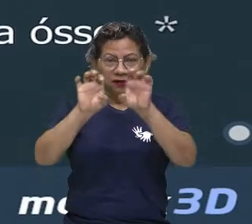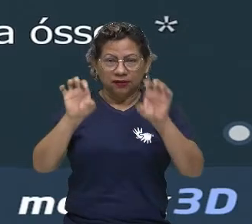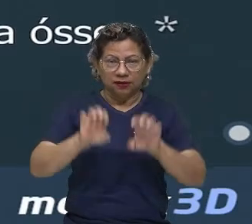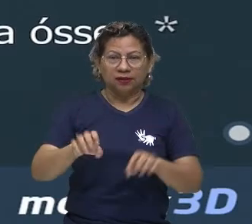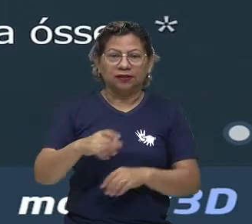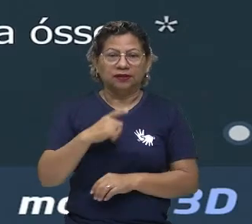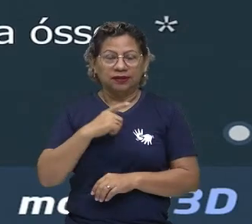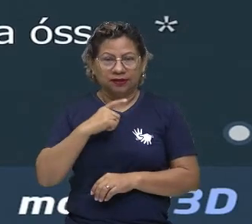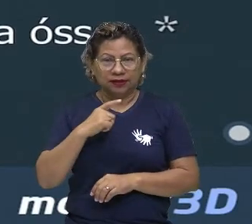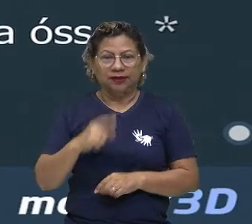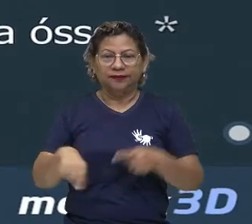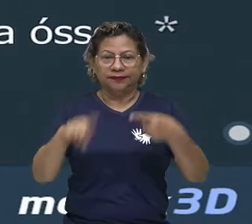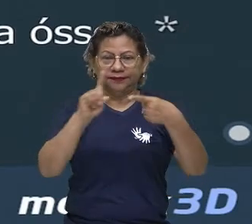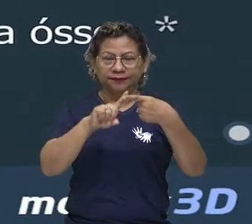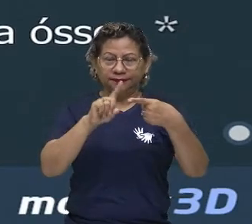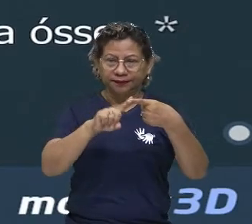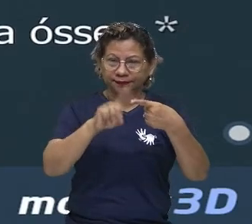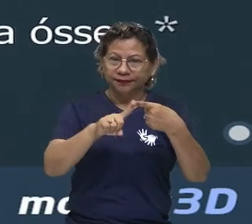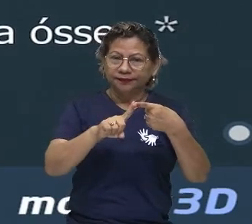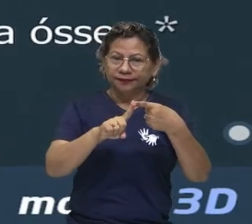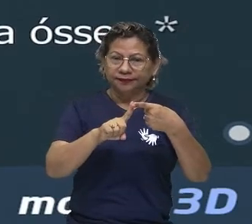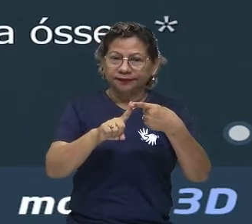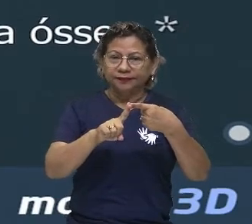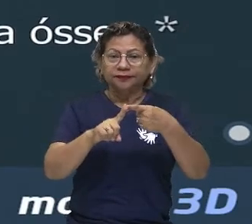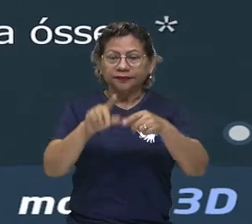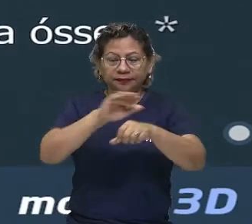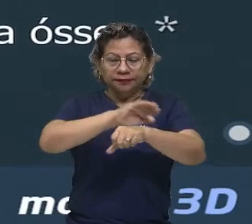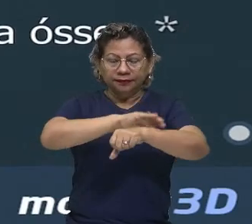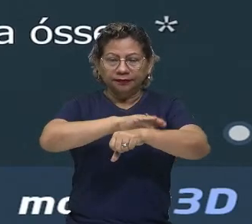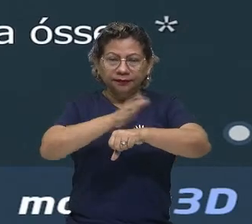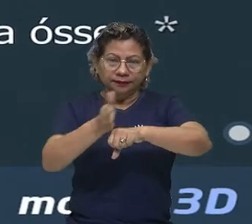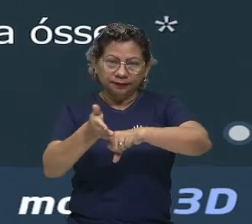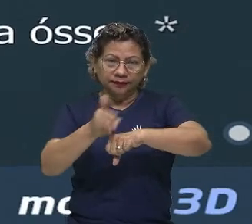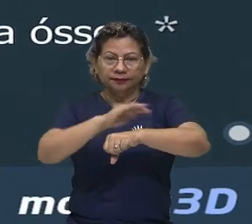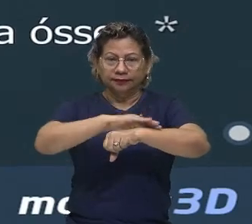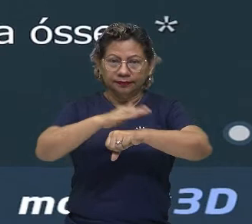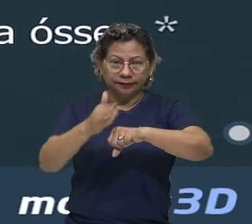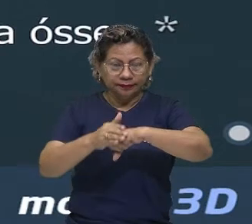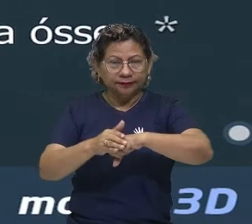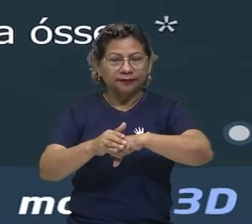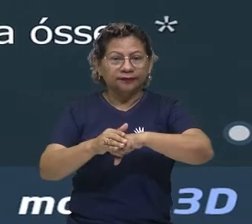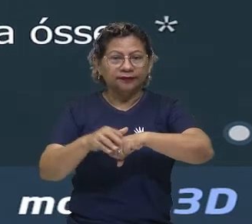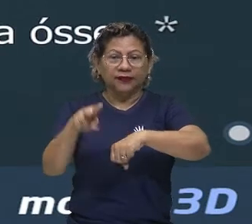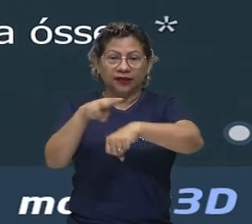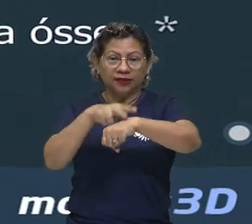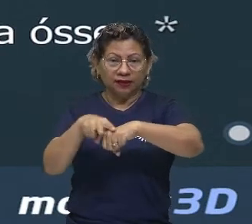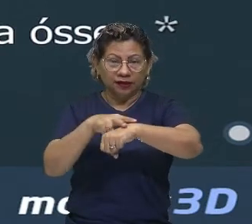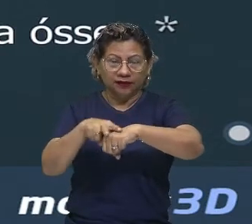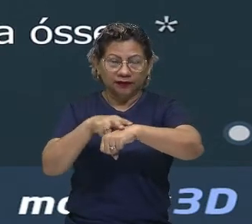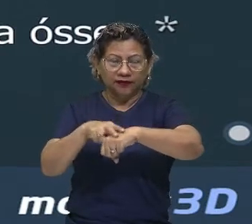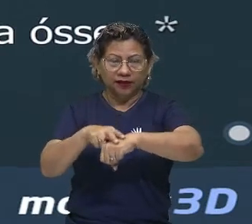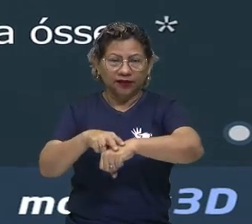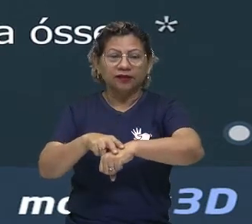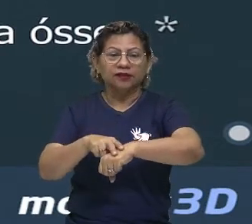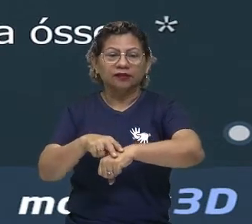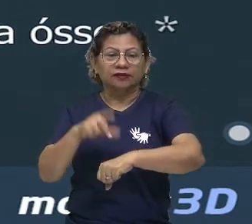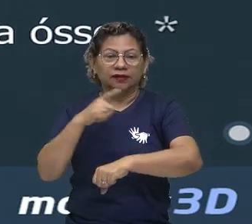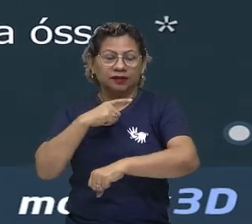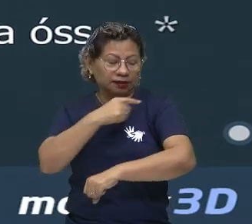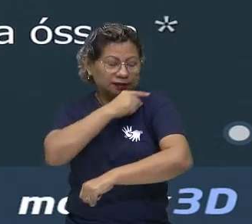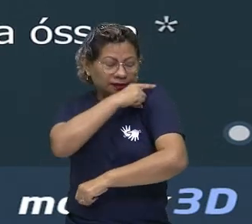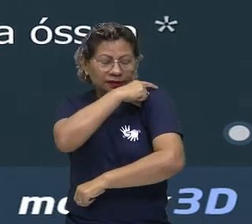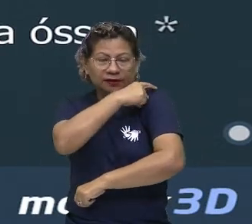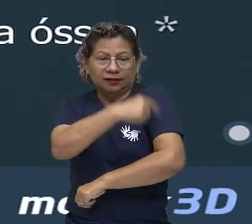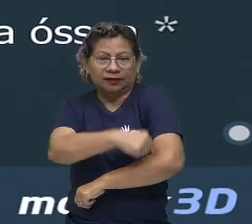tem uma cartilagem tá essa cartilagem ela está representada nessa coloração em verde tá cartilagem